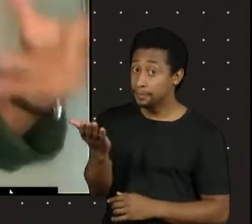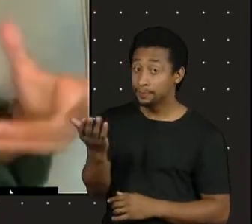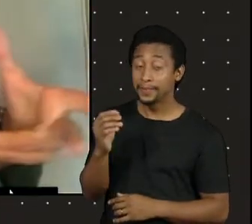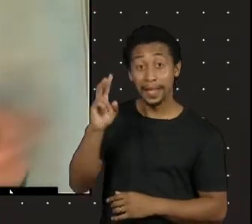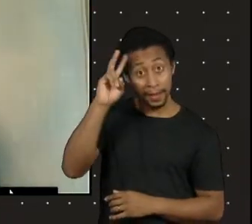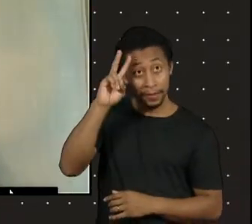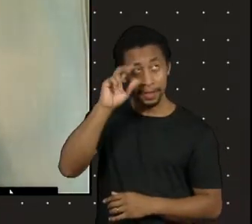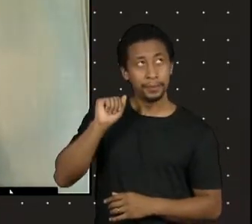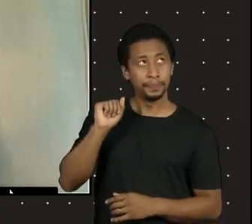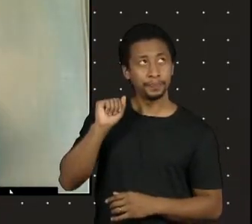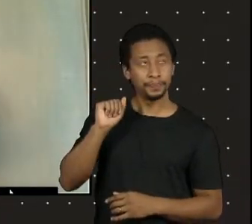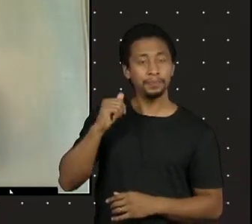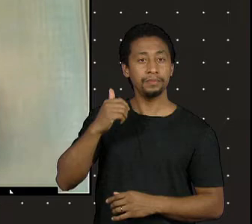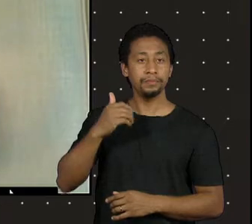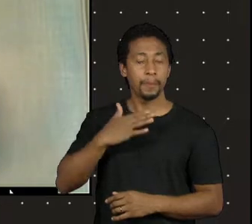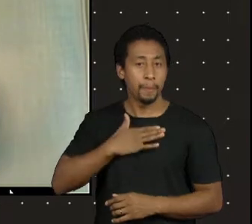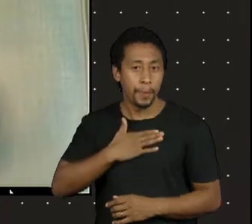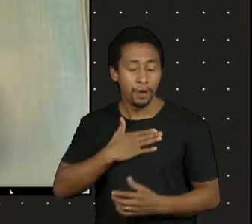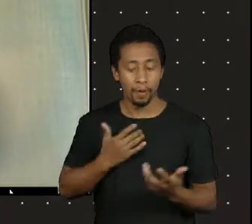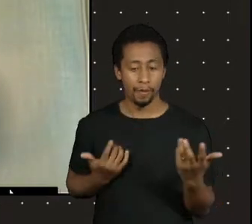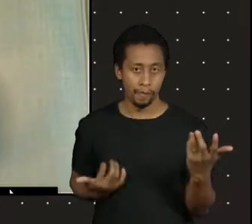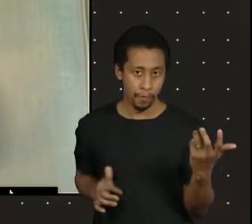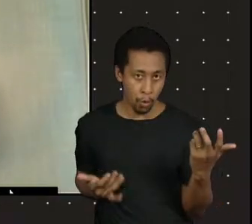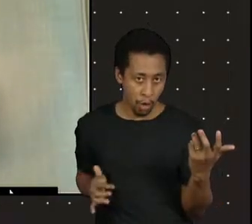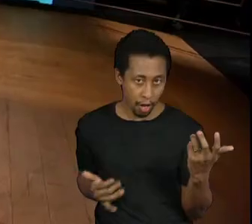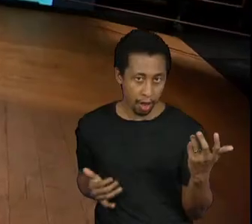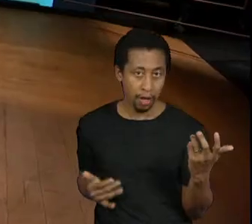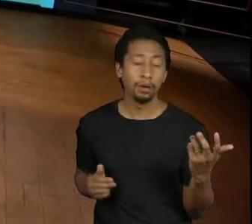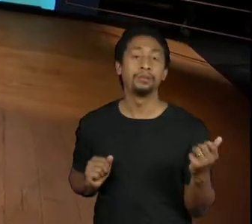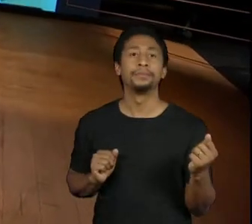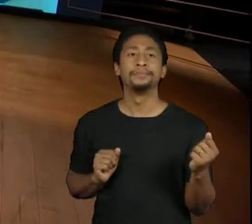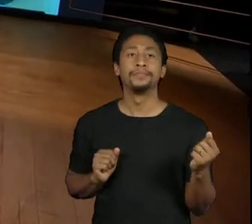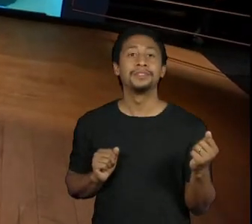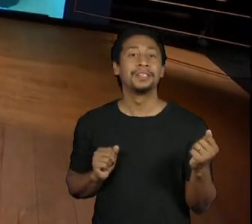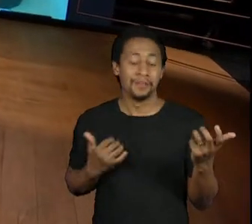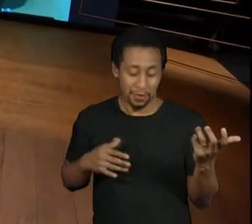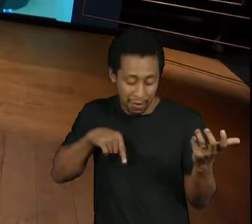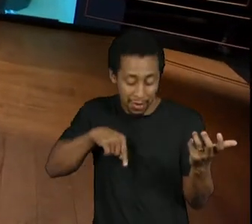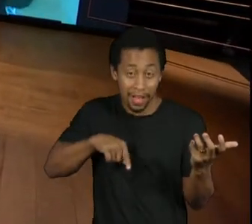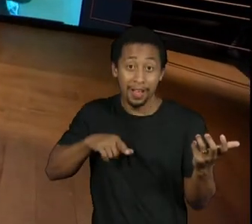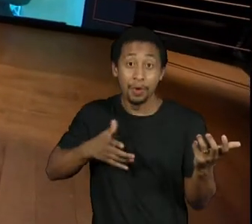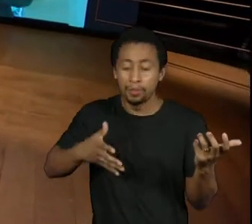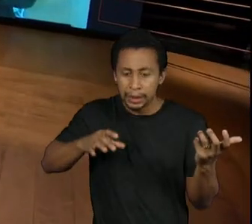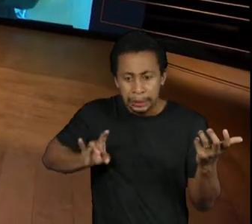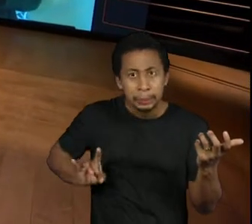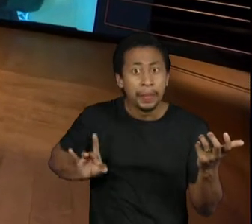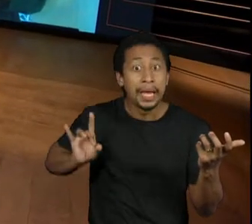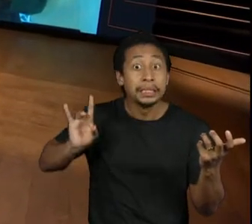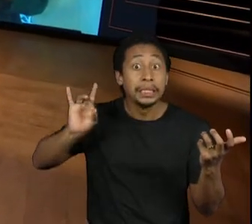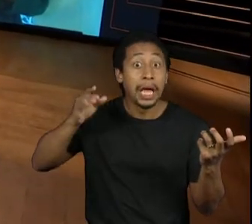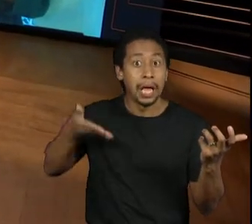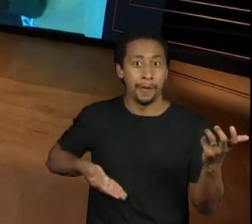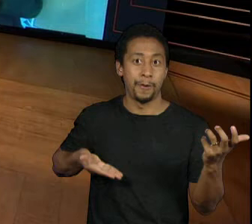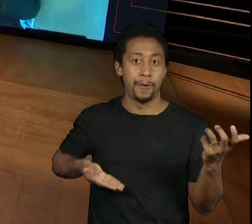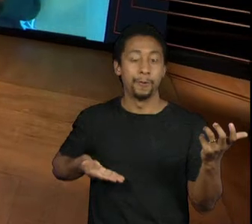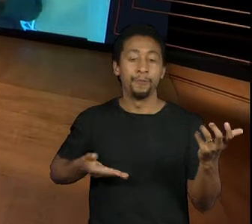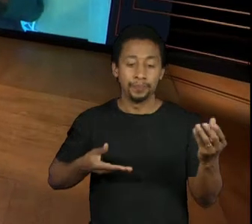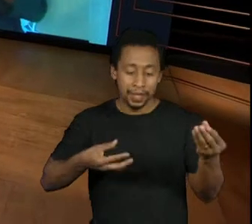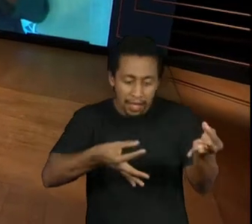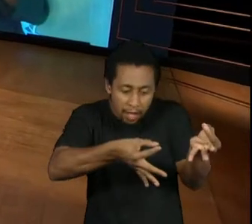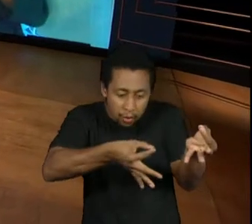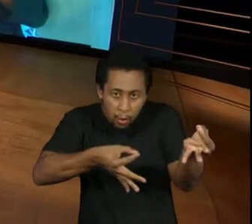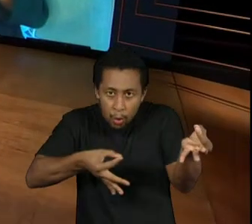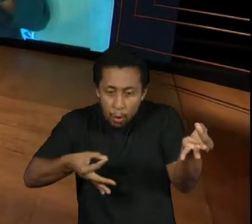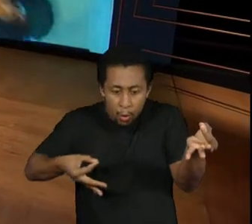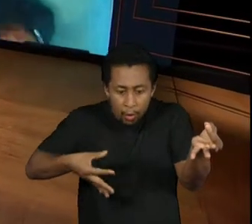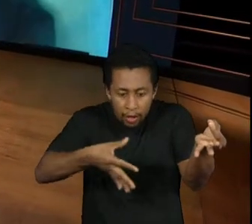um violão que a gente chamava de... É um violão com cristal, ou seja, embaixo das cordas tinha uma